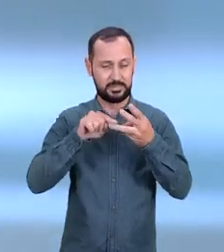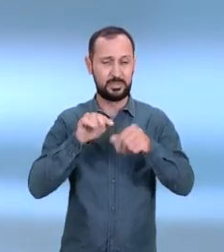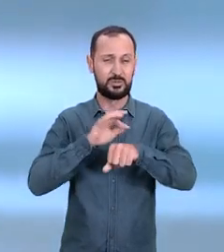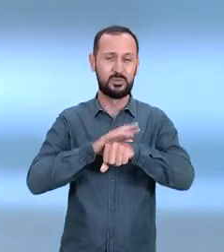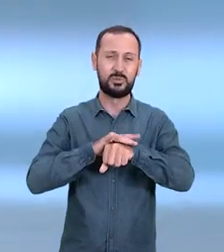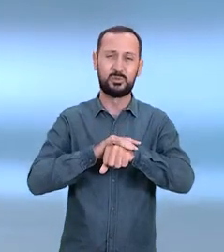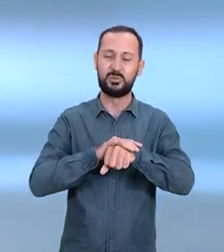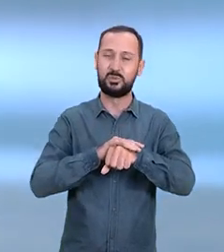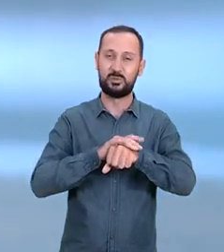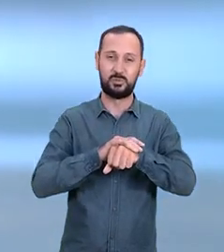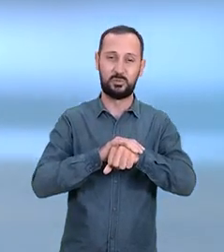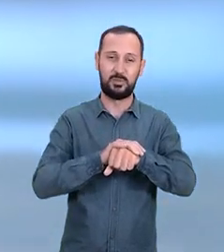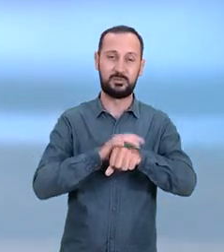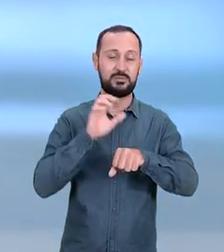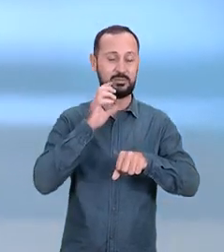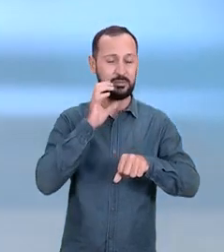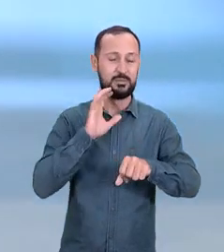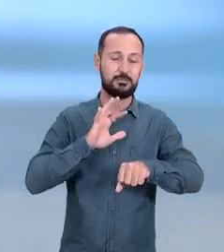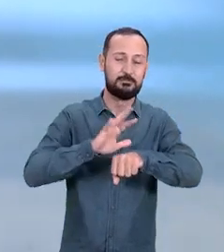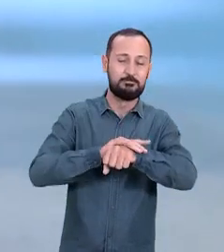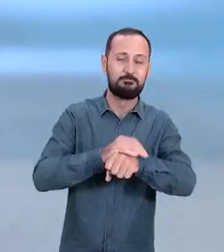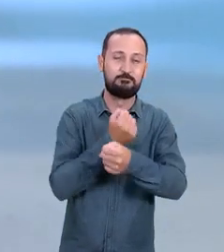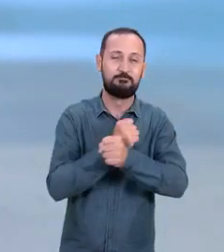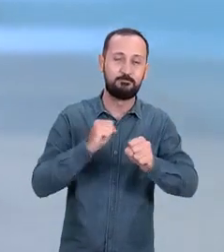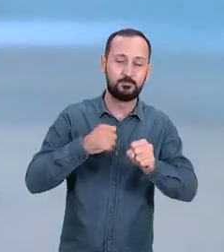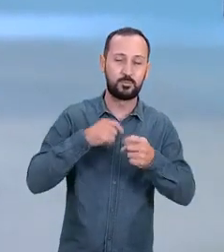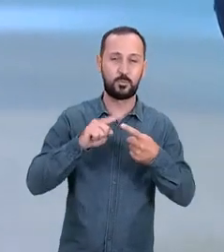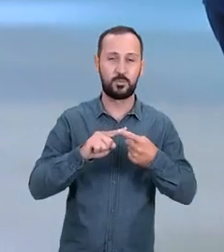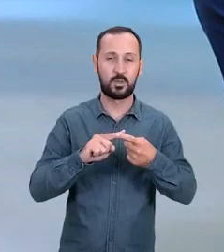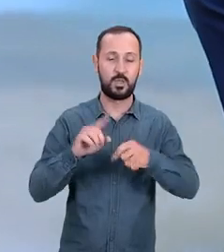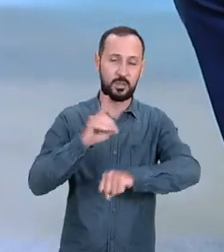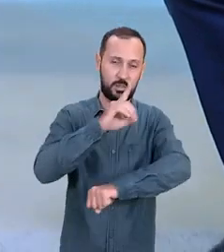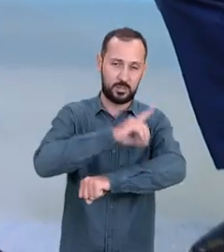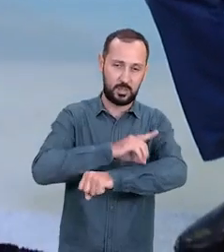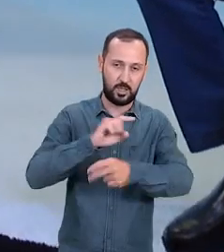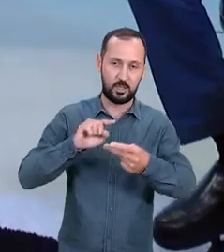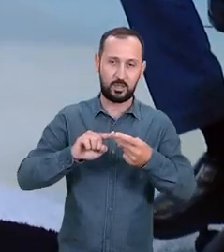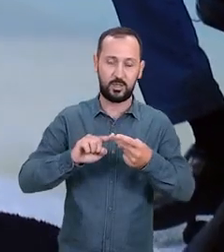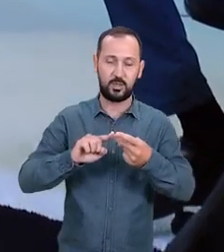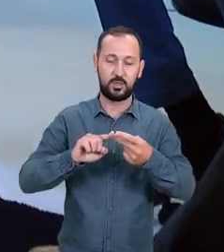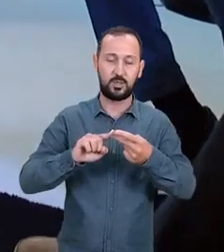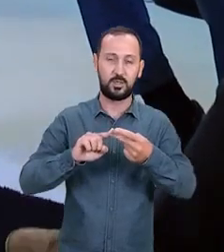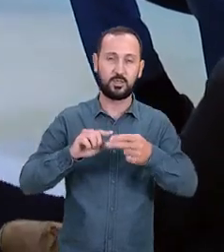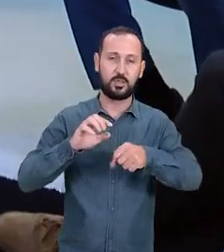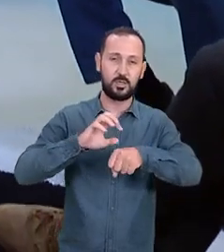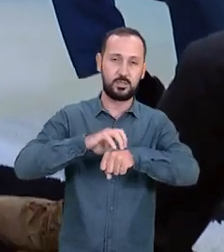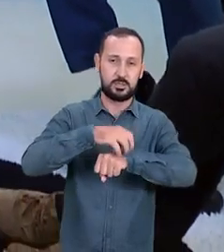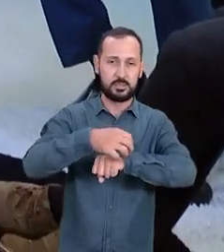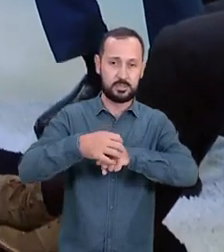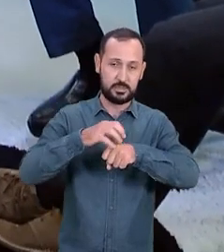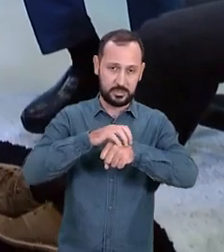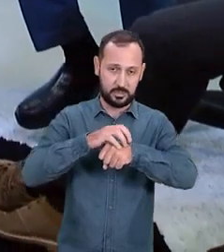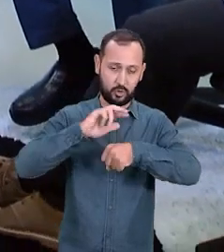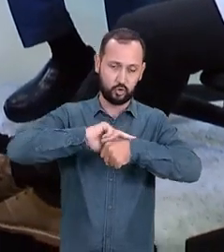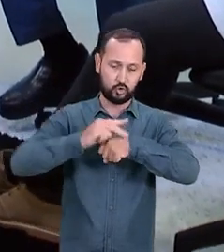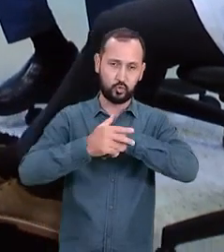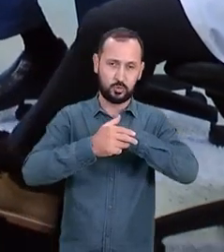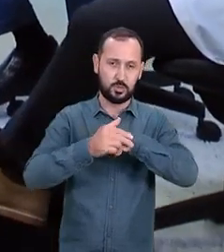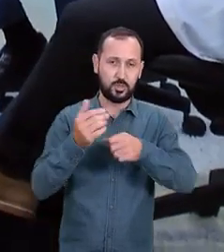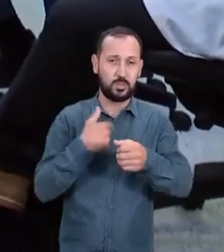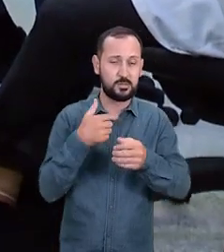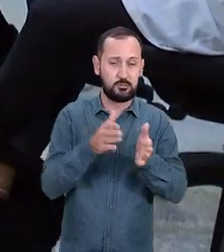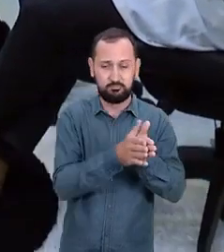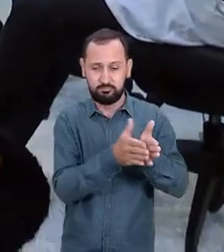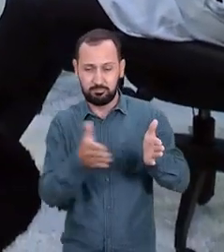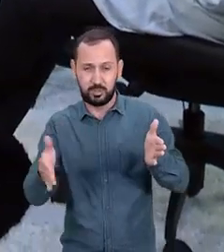doenças incapacitantes e até mortais: dengue, zika e chikungunya. O período de chuvas nessa época